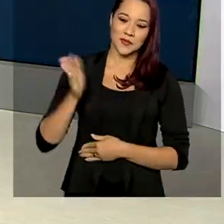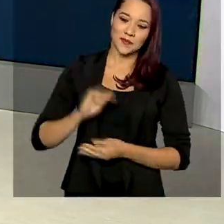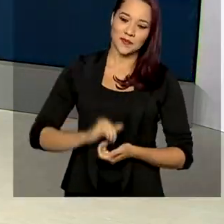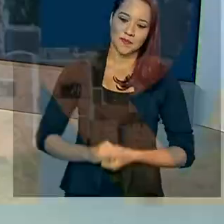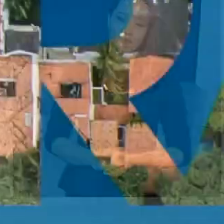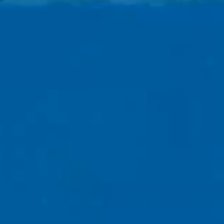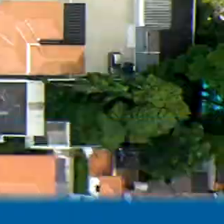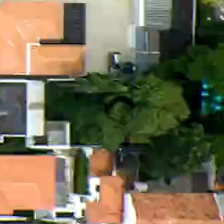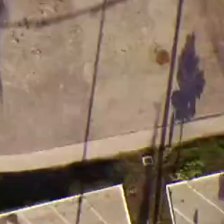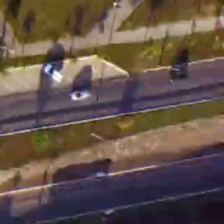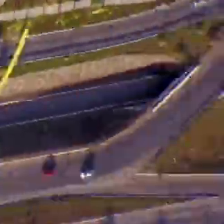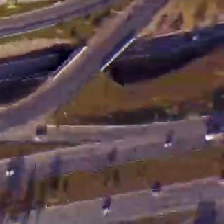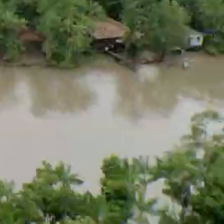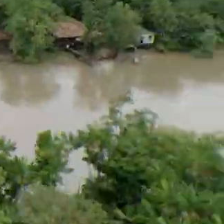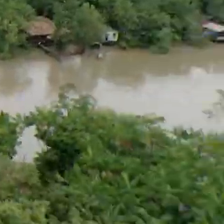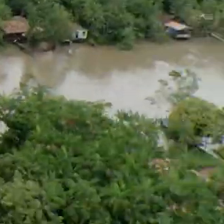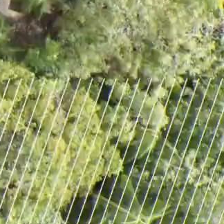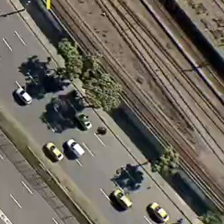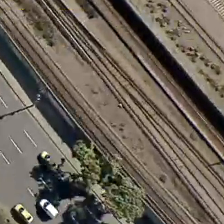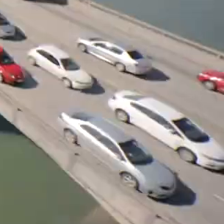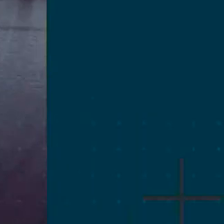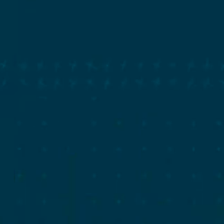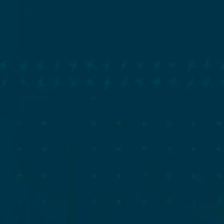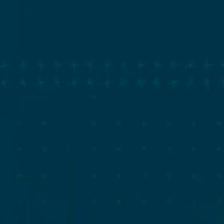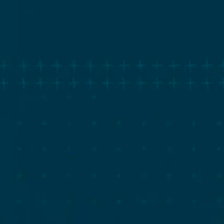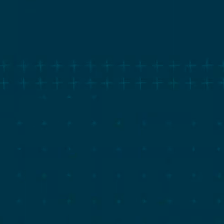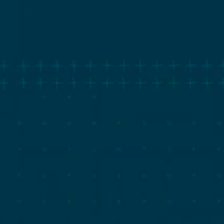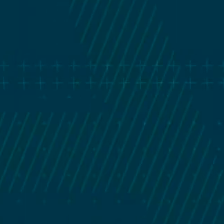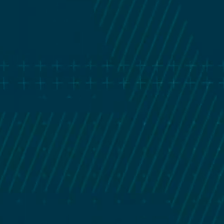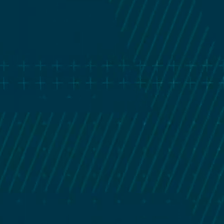mais E aí